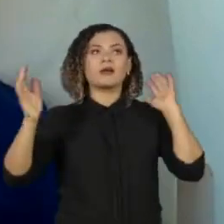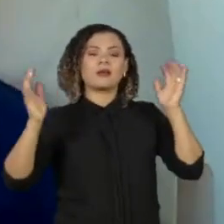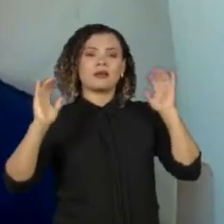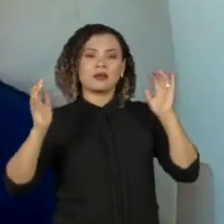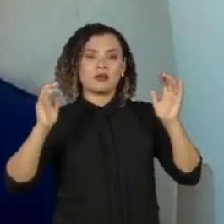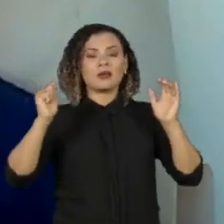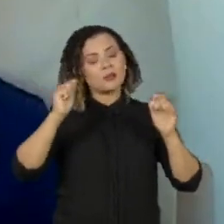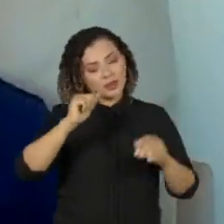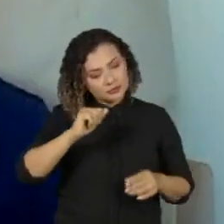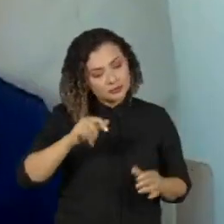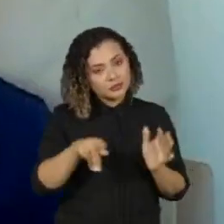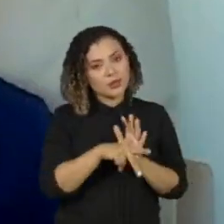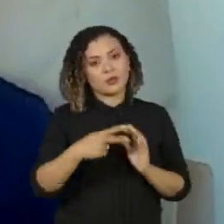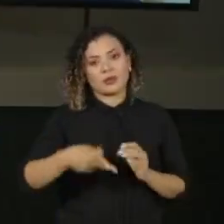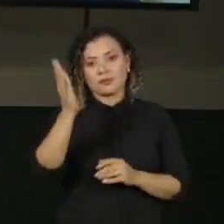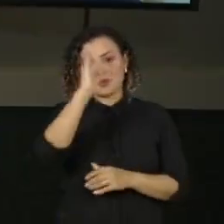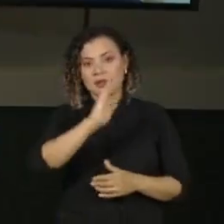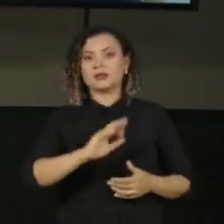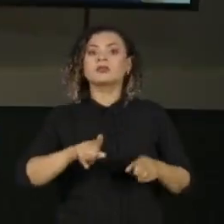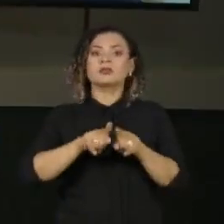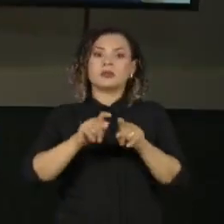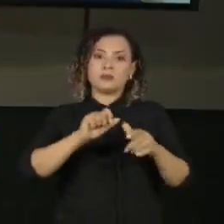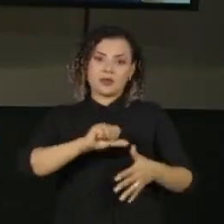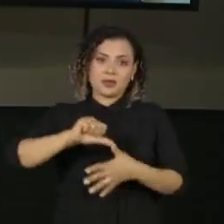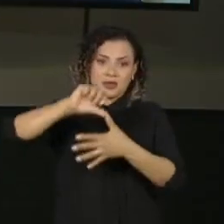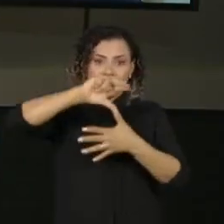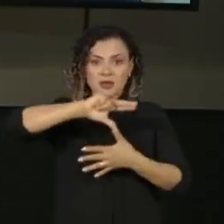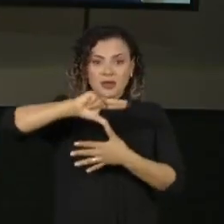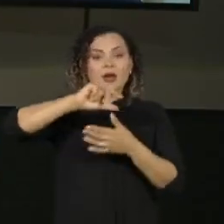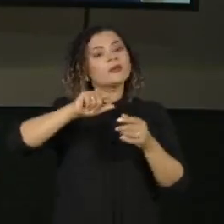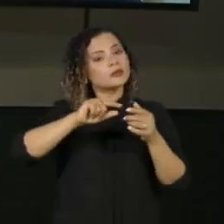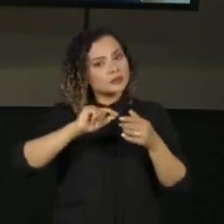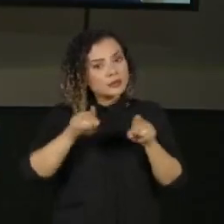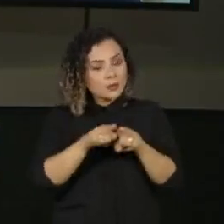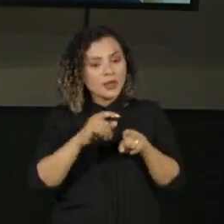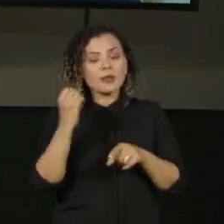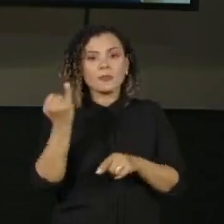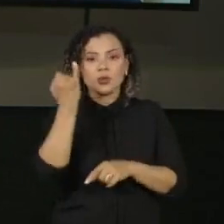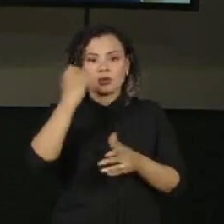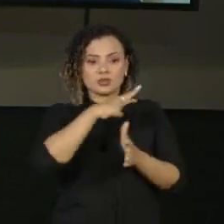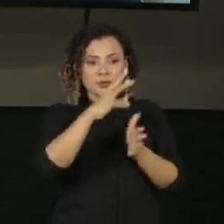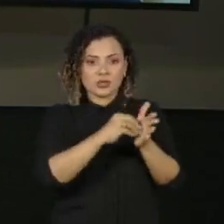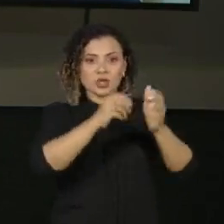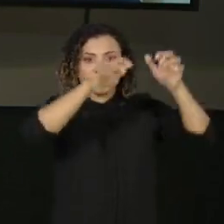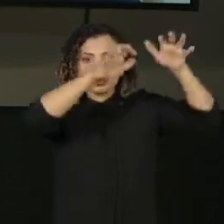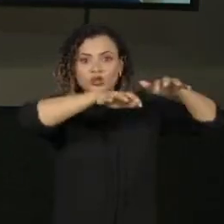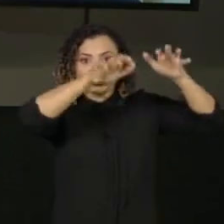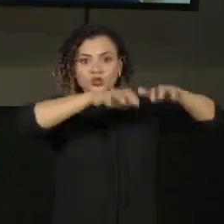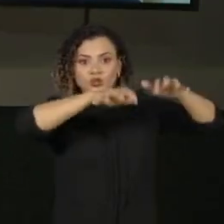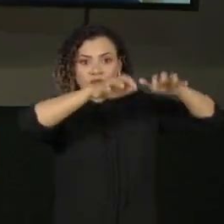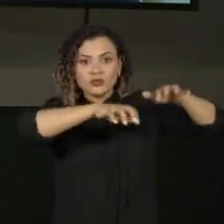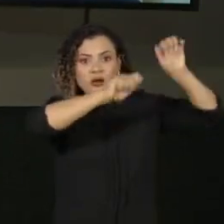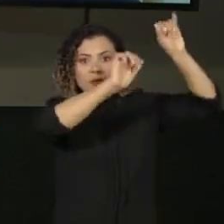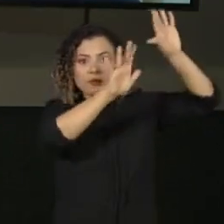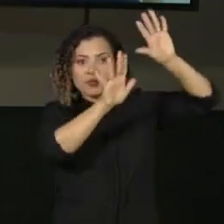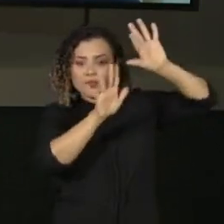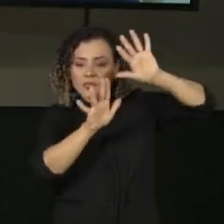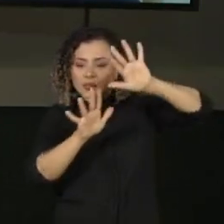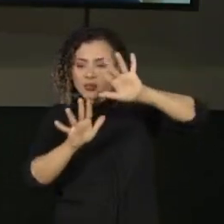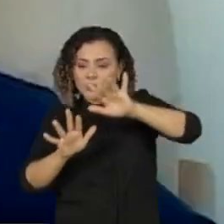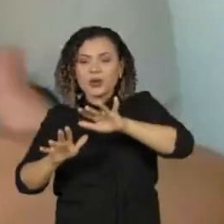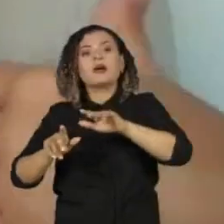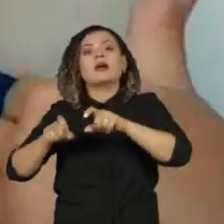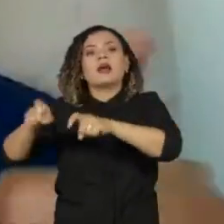todo o continente sul-americano. Portanto, depende da Amazônia a chuva que cai nas lavouras brasileiras em todo